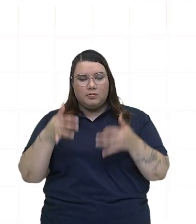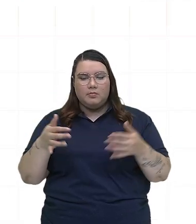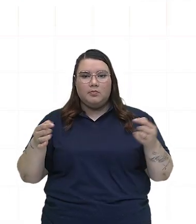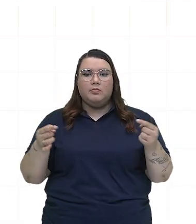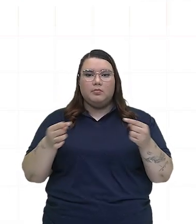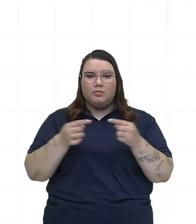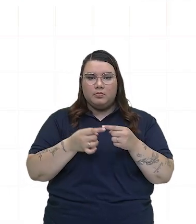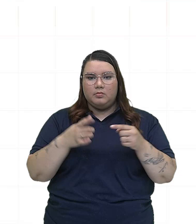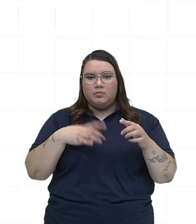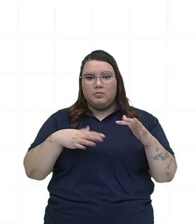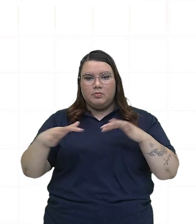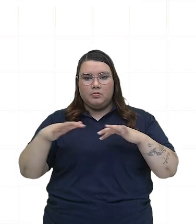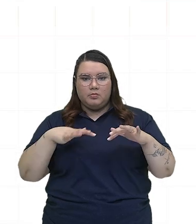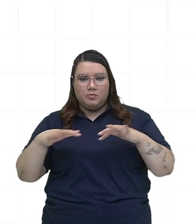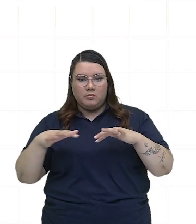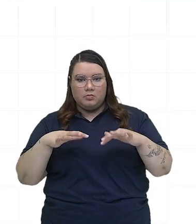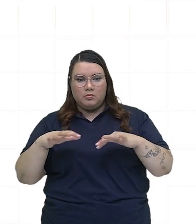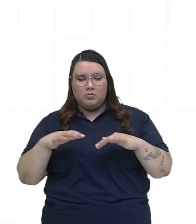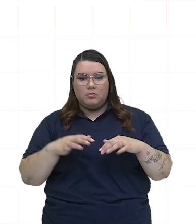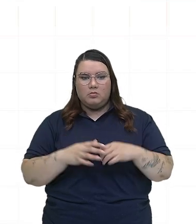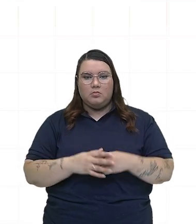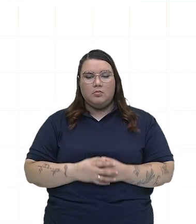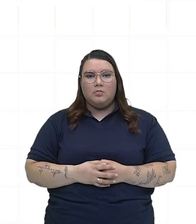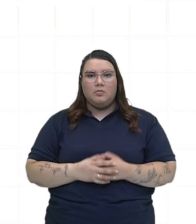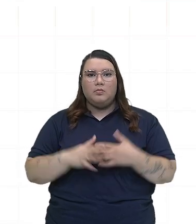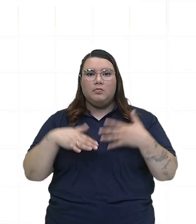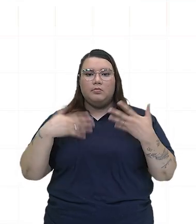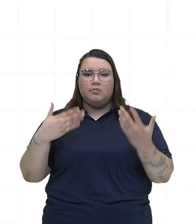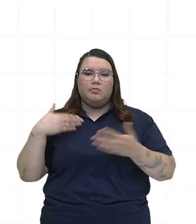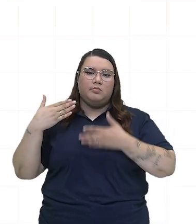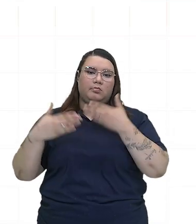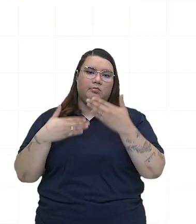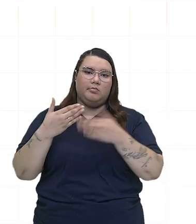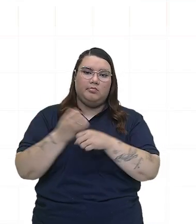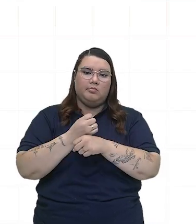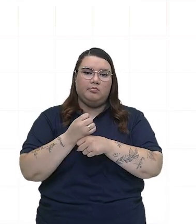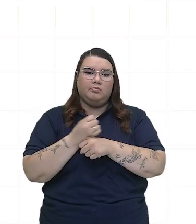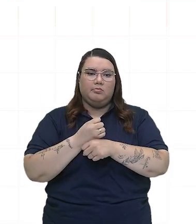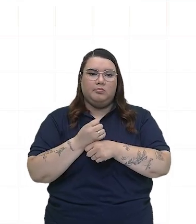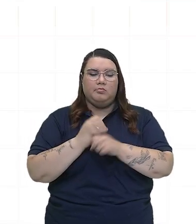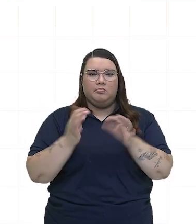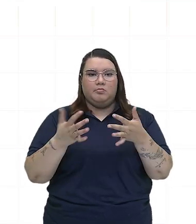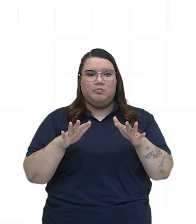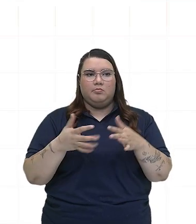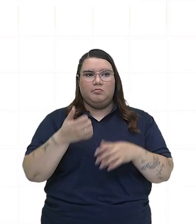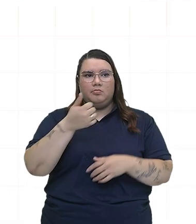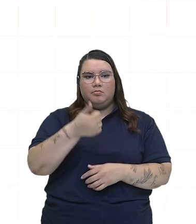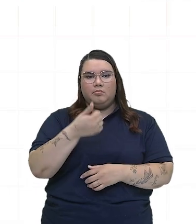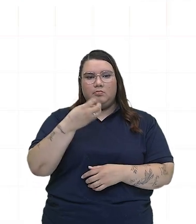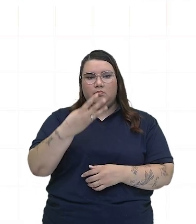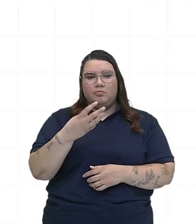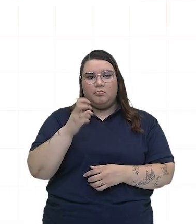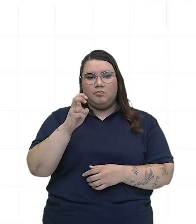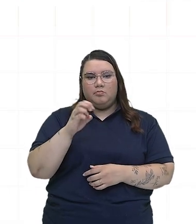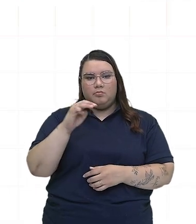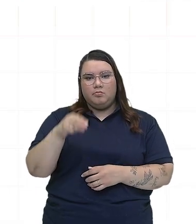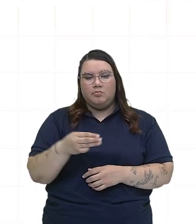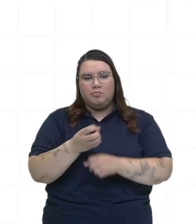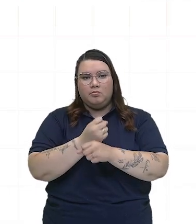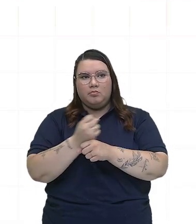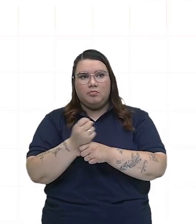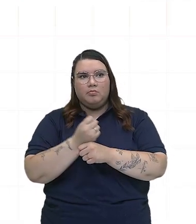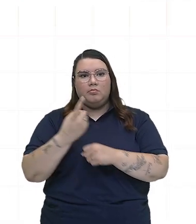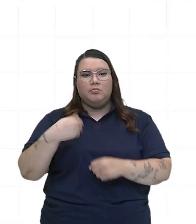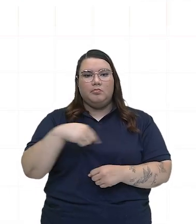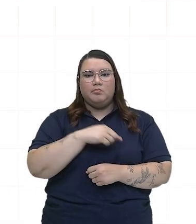continentes eles estão em movimento. E aí, com o passar dos anos, há cerca de 135 milhões de anos,